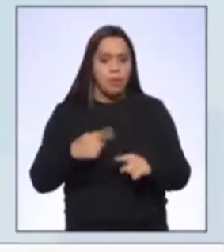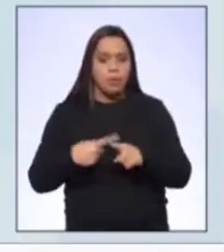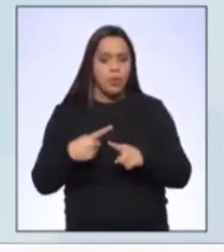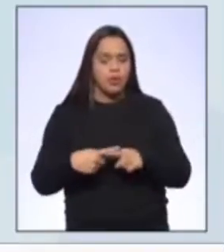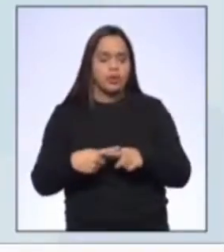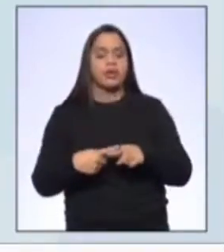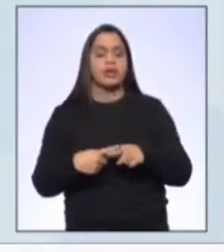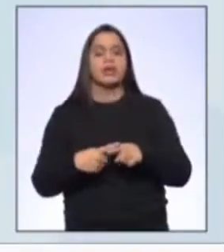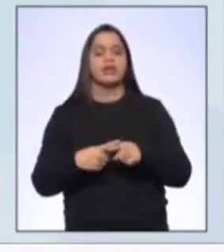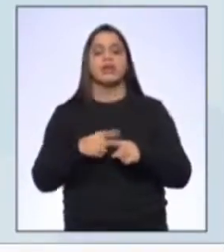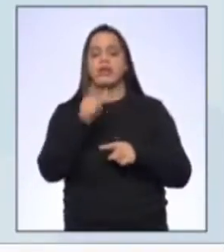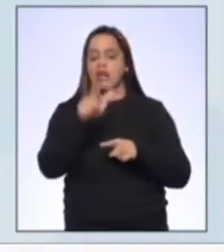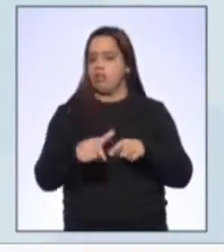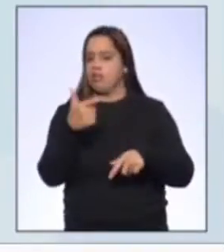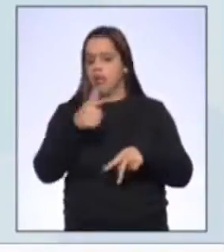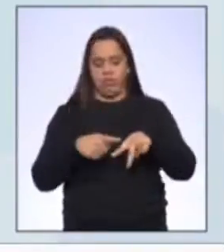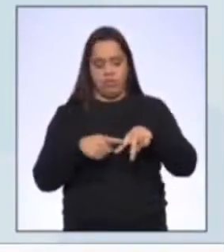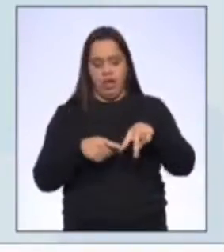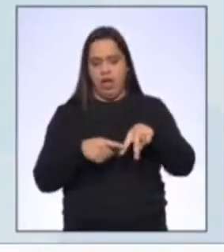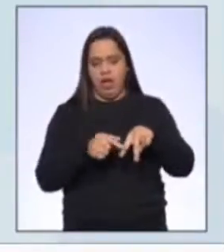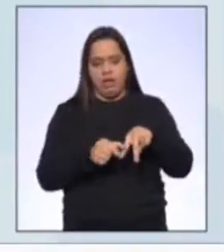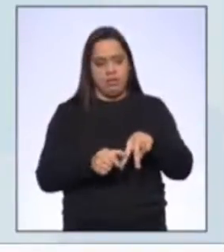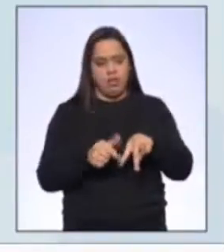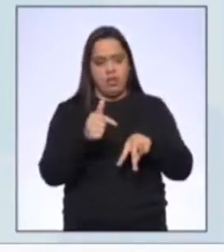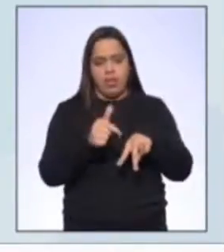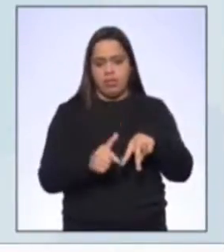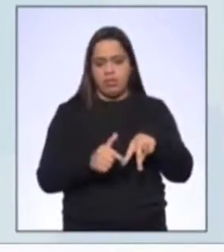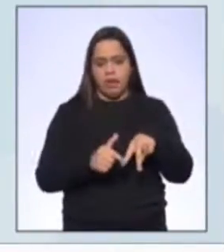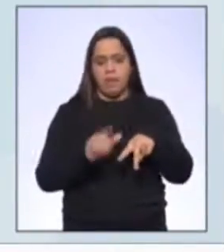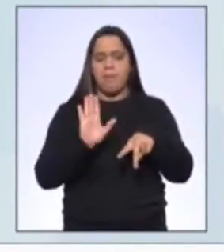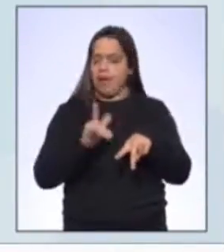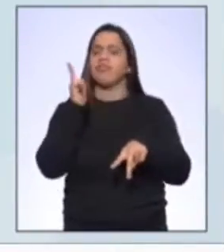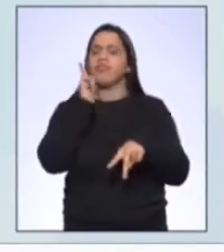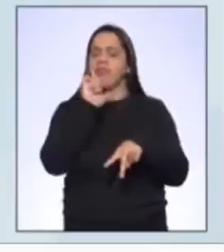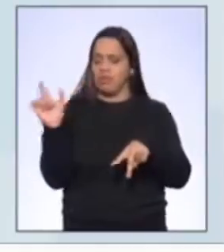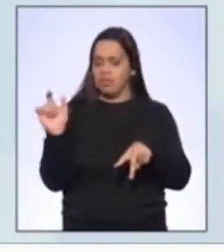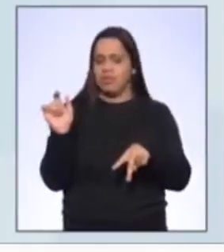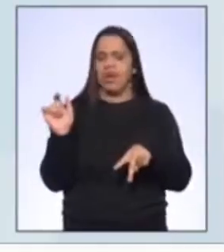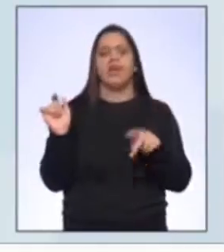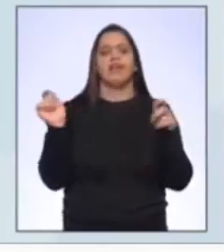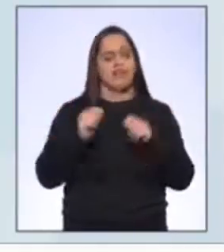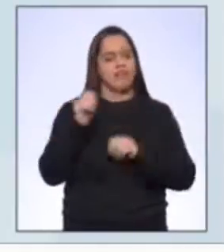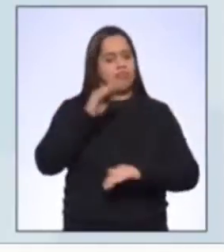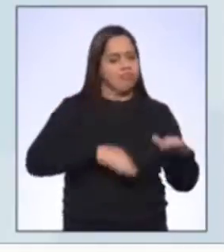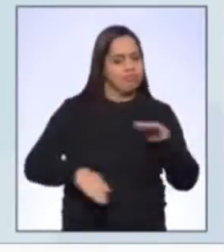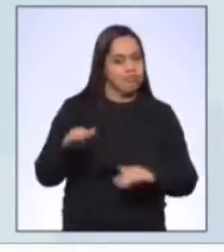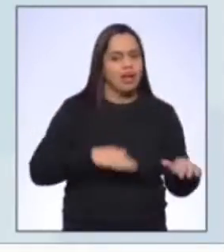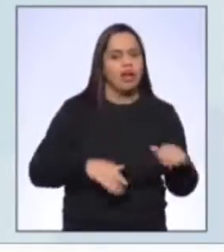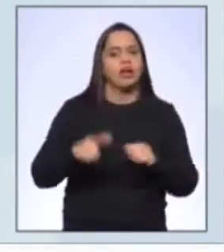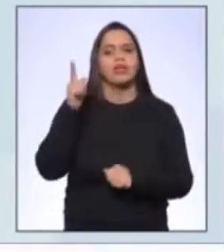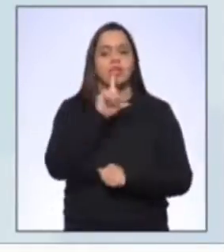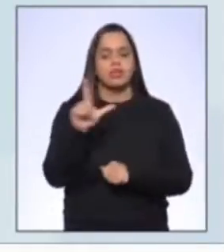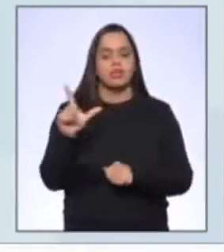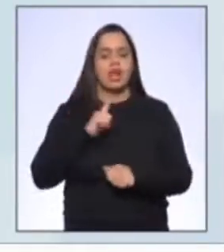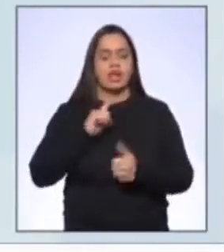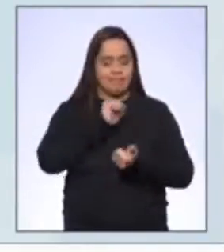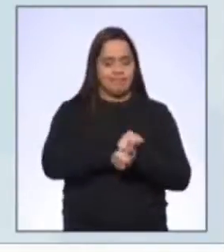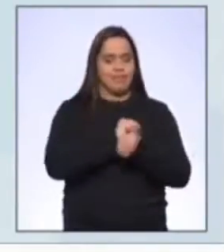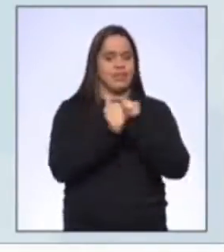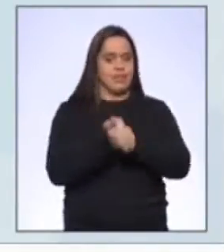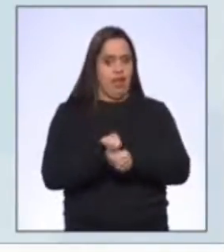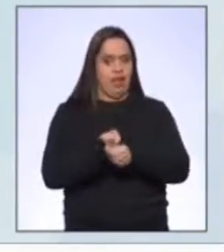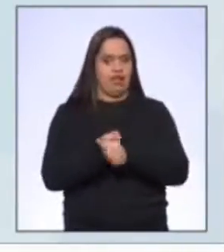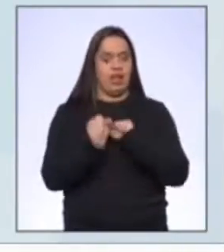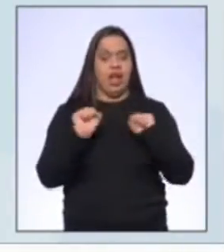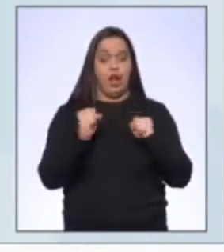essa parte então ele consegue nadar da mesma forma ele se adapta né queria força e resistência a força deles é nos outros